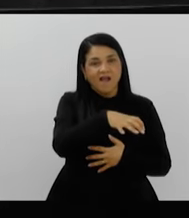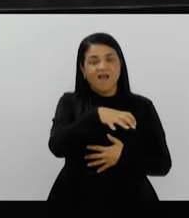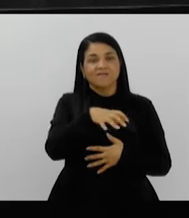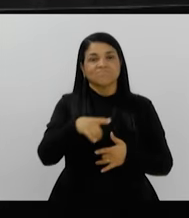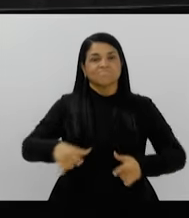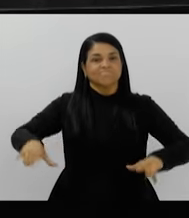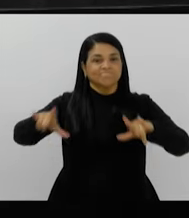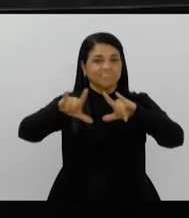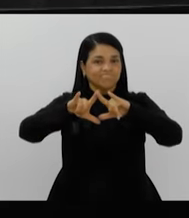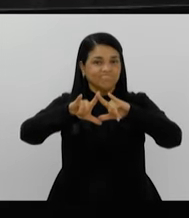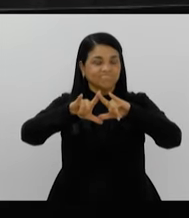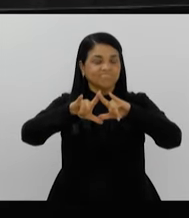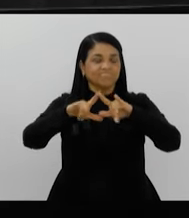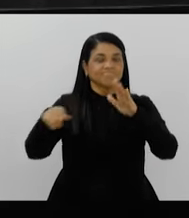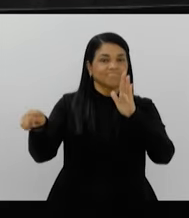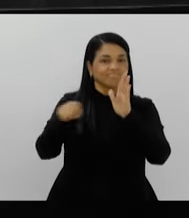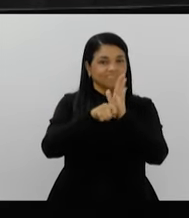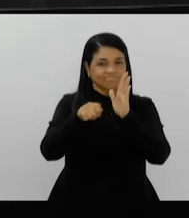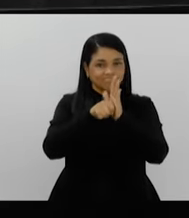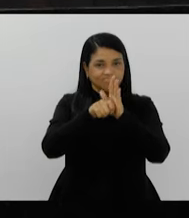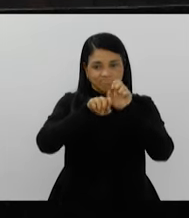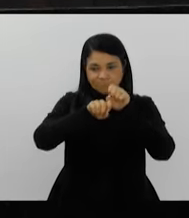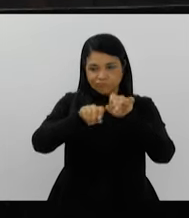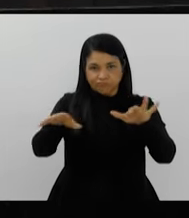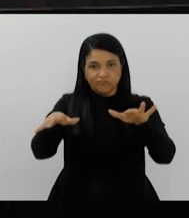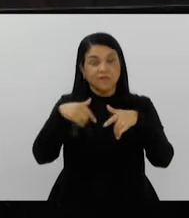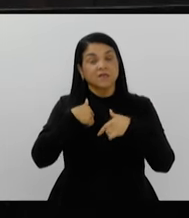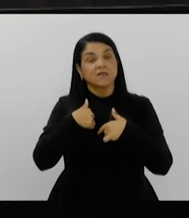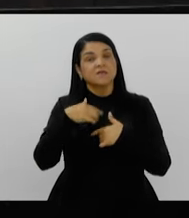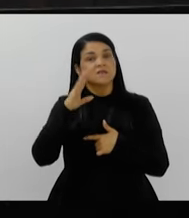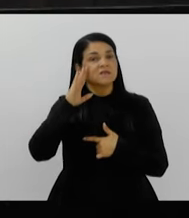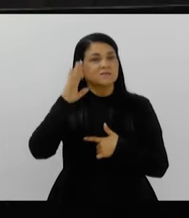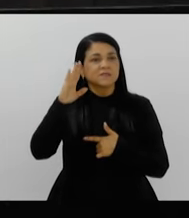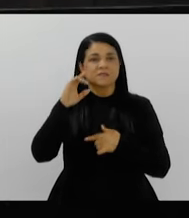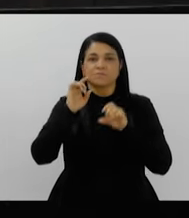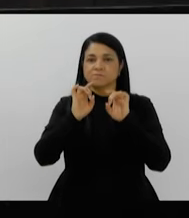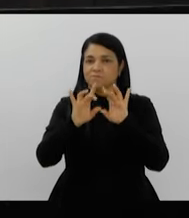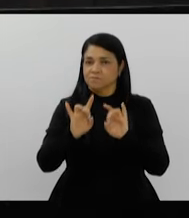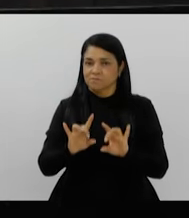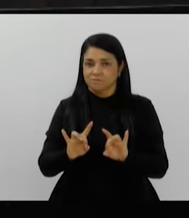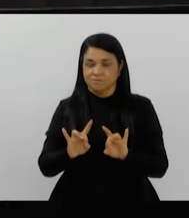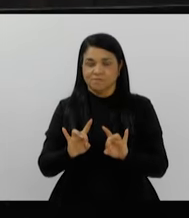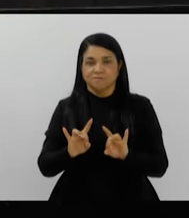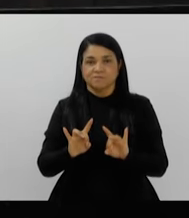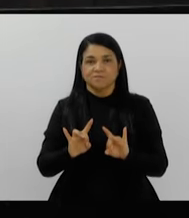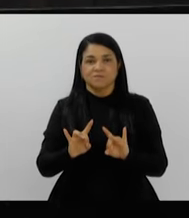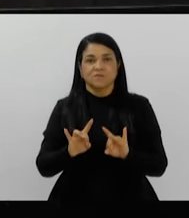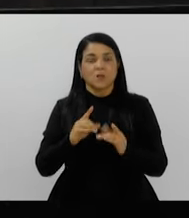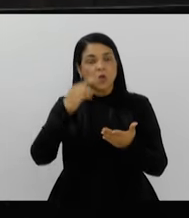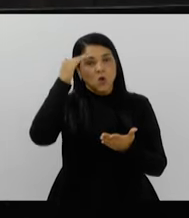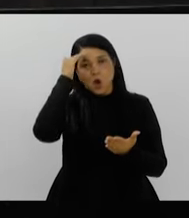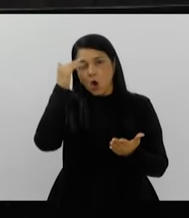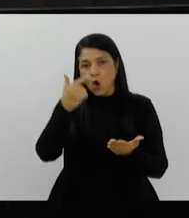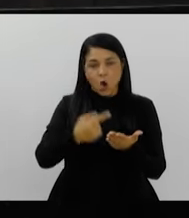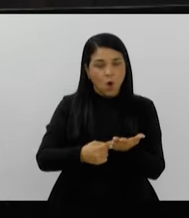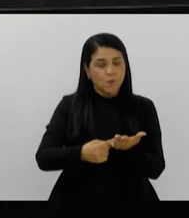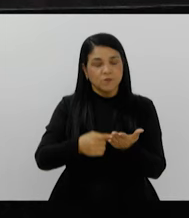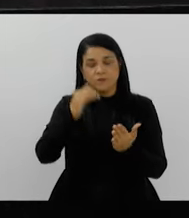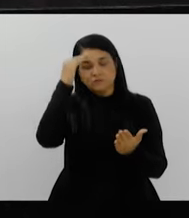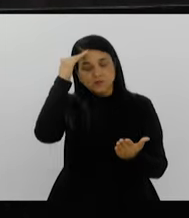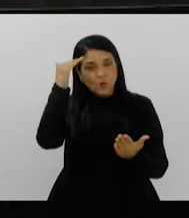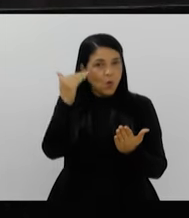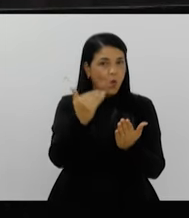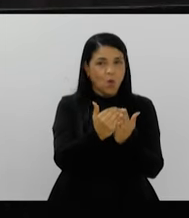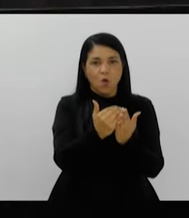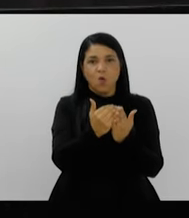por tráfico, por milícia e, especialmente, não tem compromisso claro, não tem